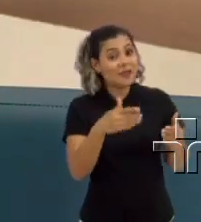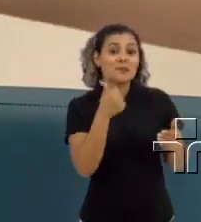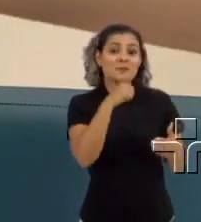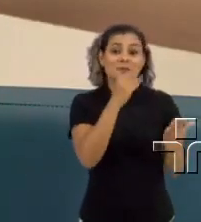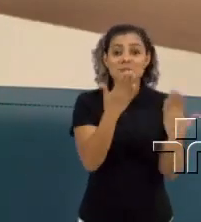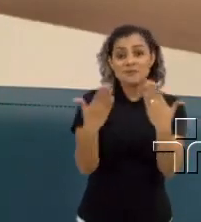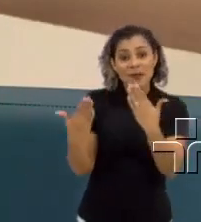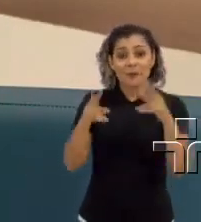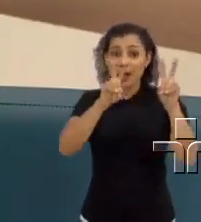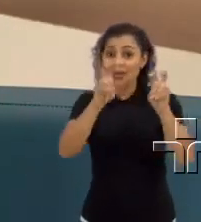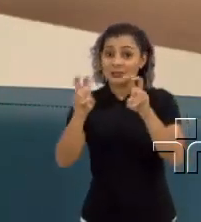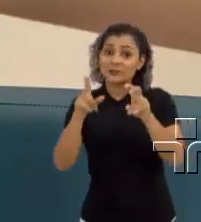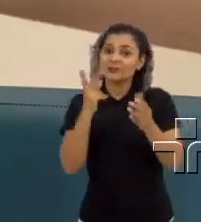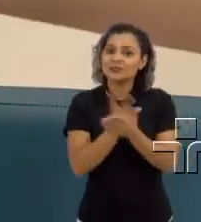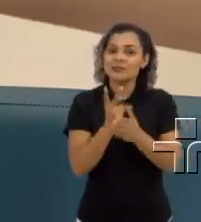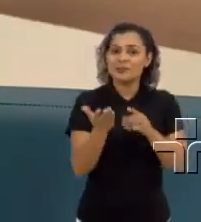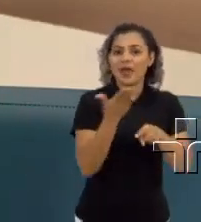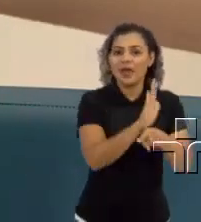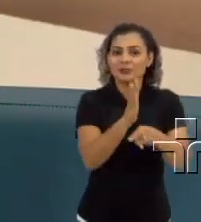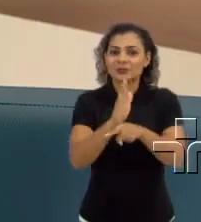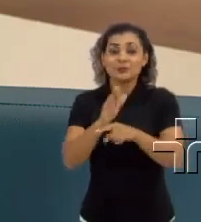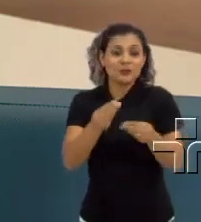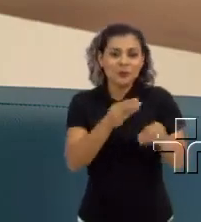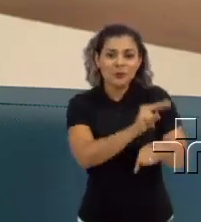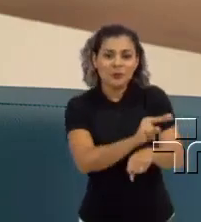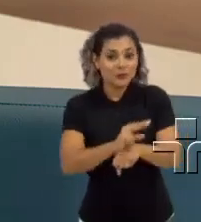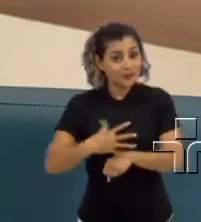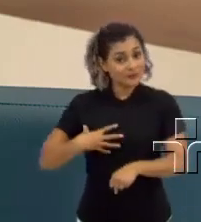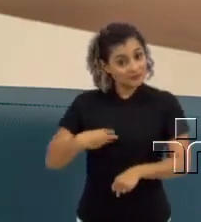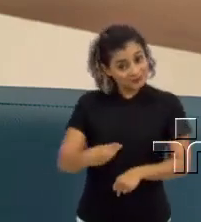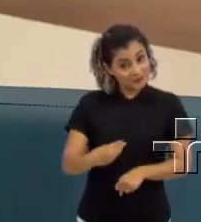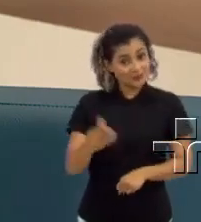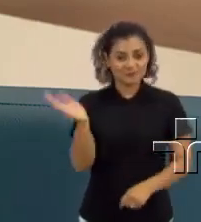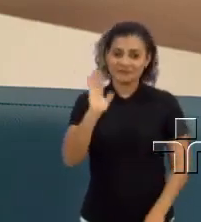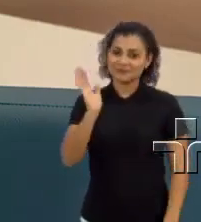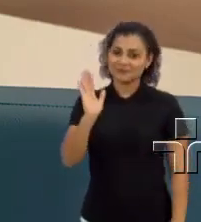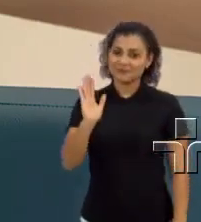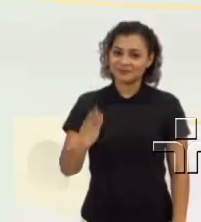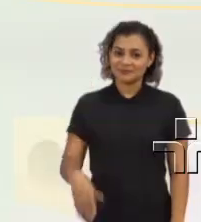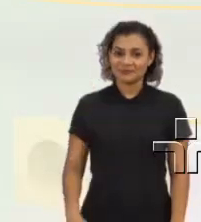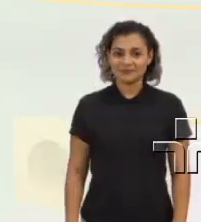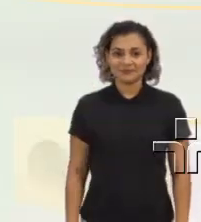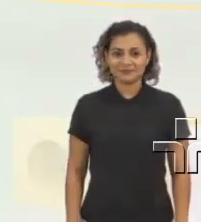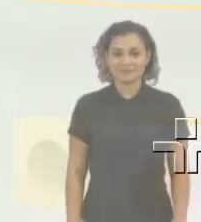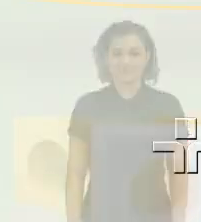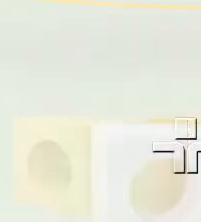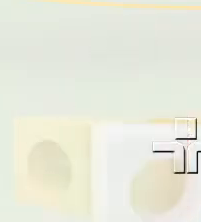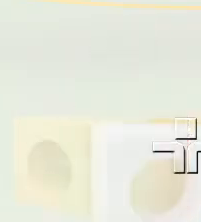sempre um assunto que nos ajuda com a criação dos nossos filhos. Até a próxima.